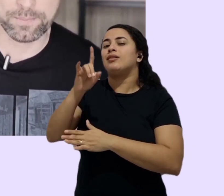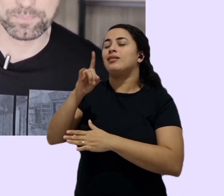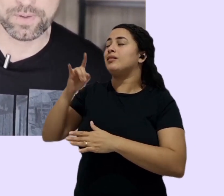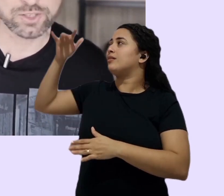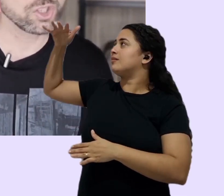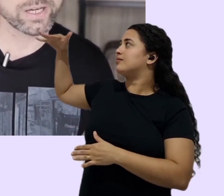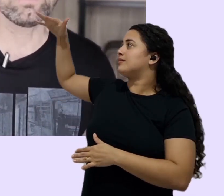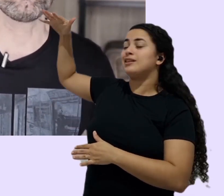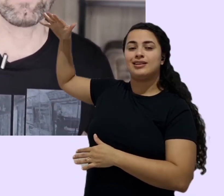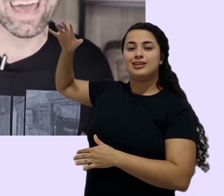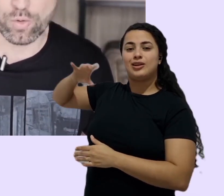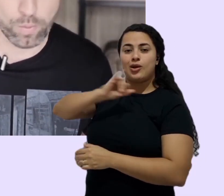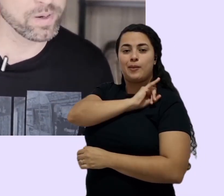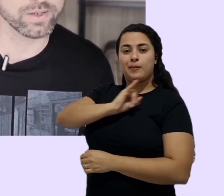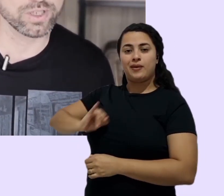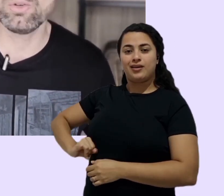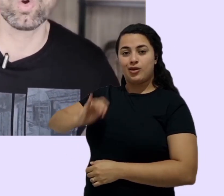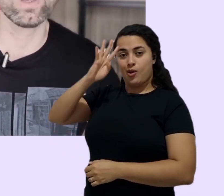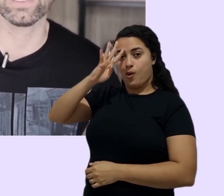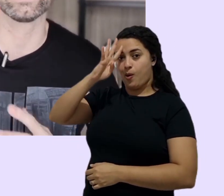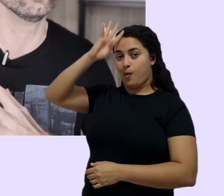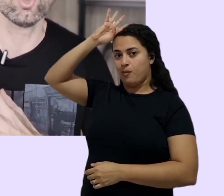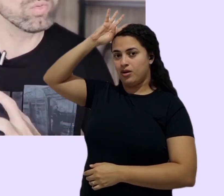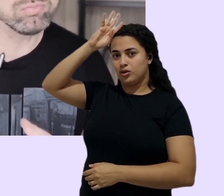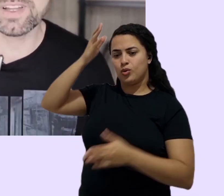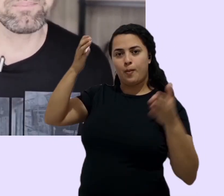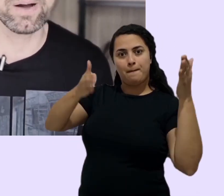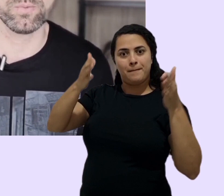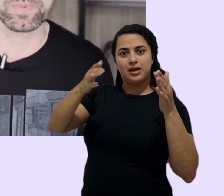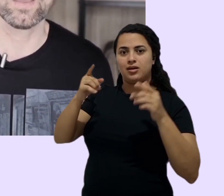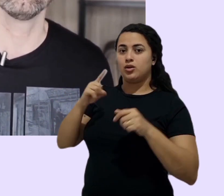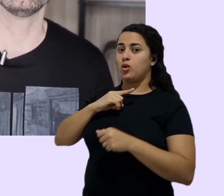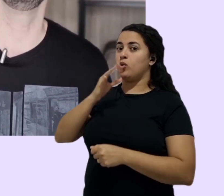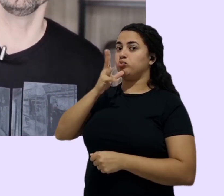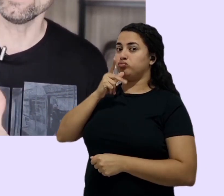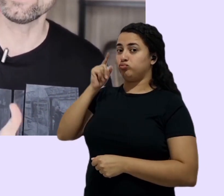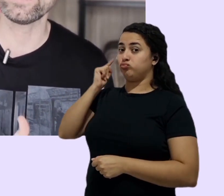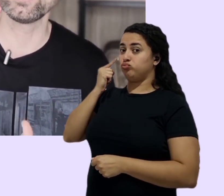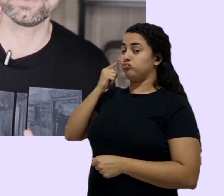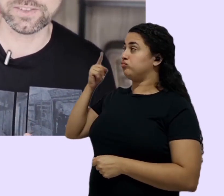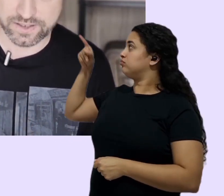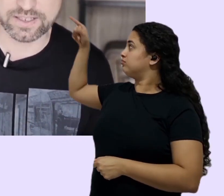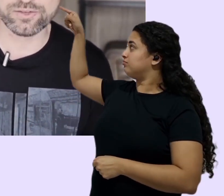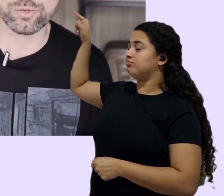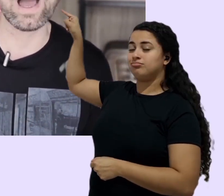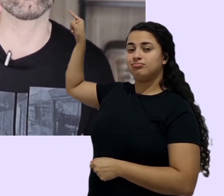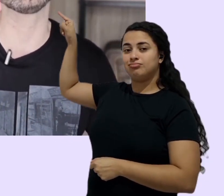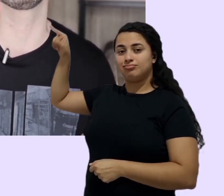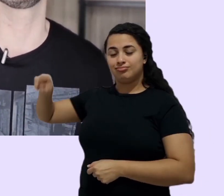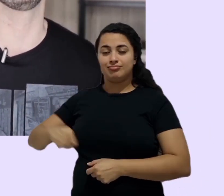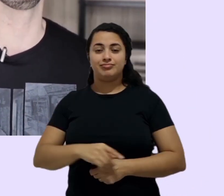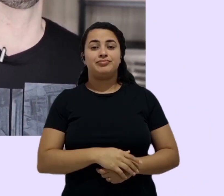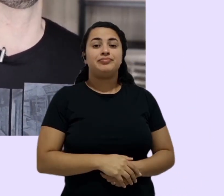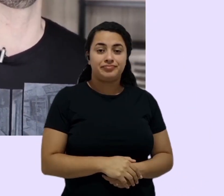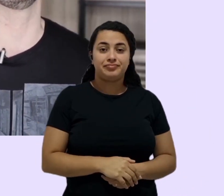em Roma. A gente chega no Império Romano, que durou, galera, um tempão. Vai de 27 a.C.